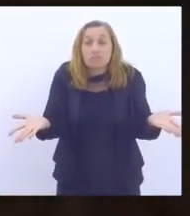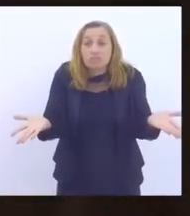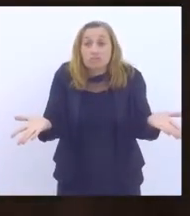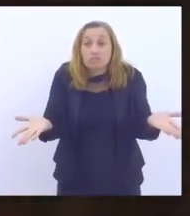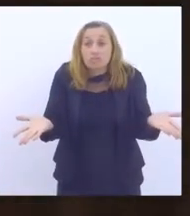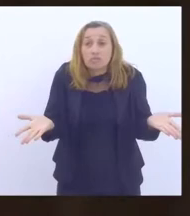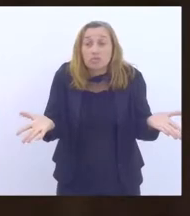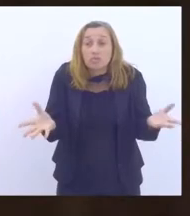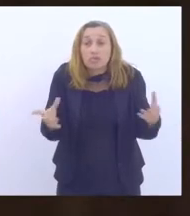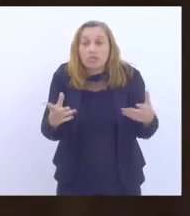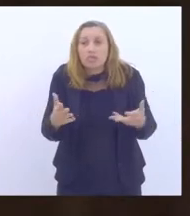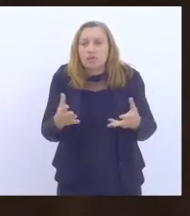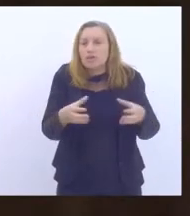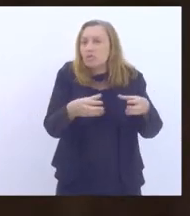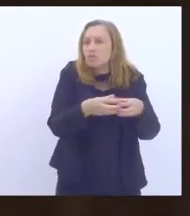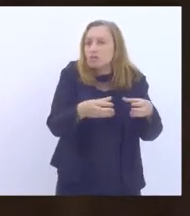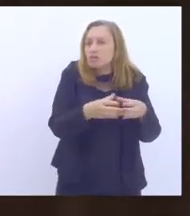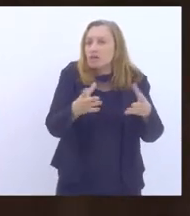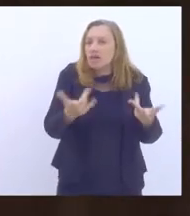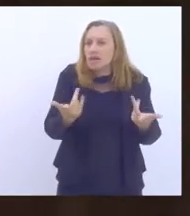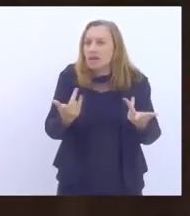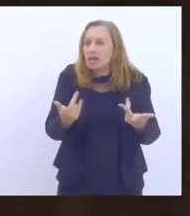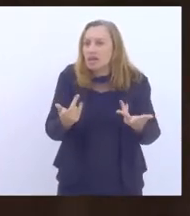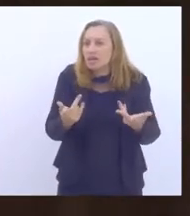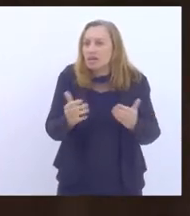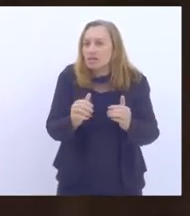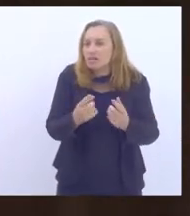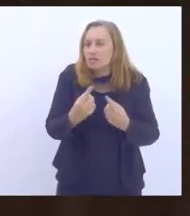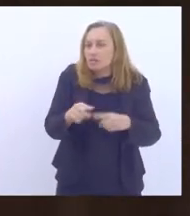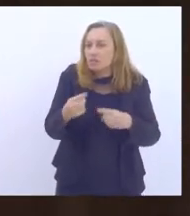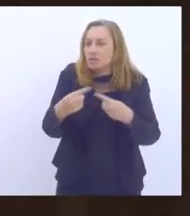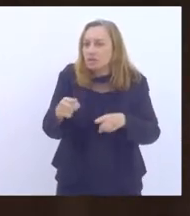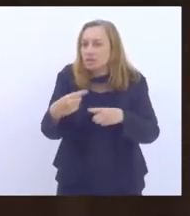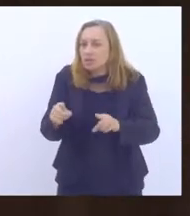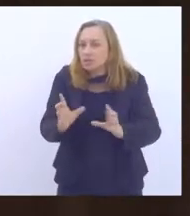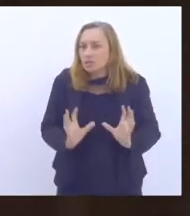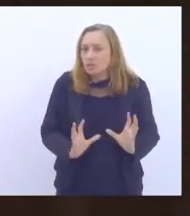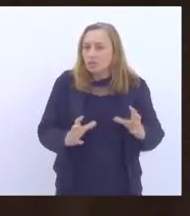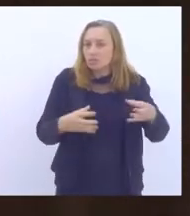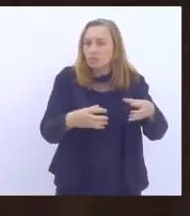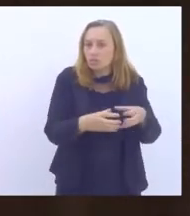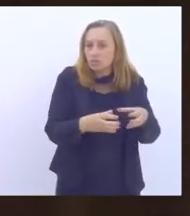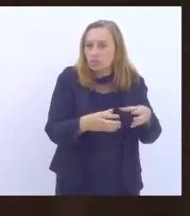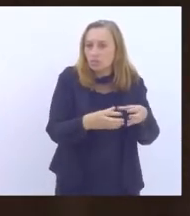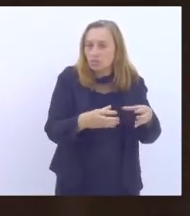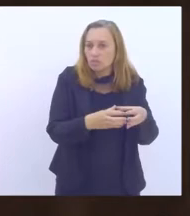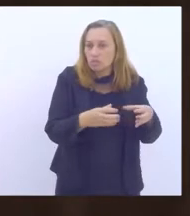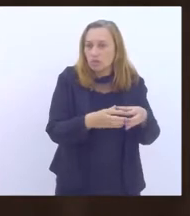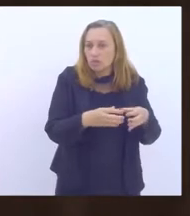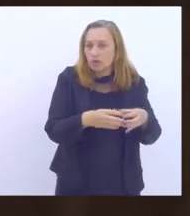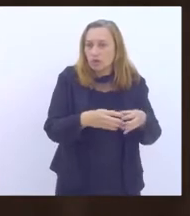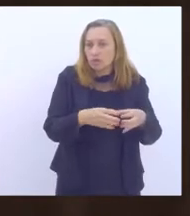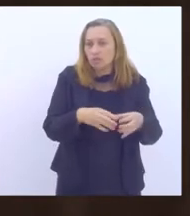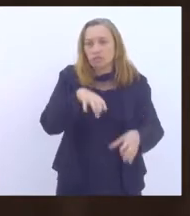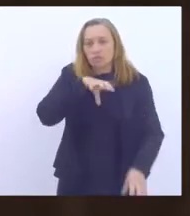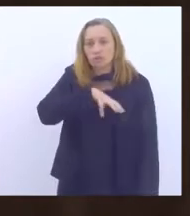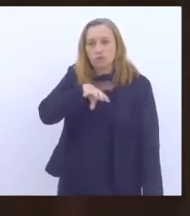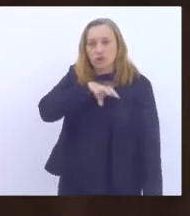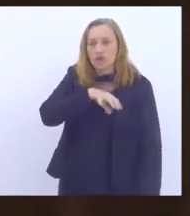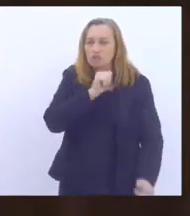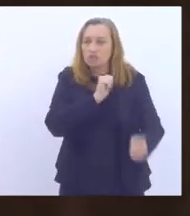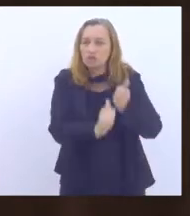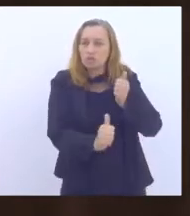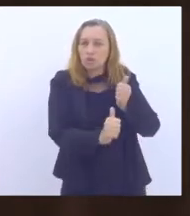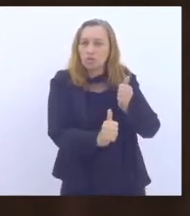é sobre a comissão ele tá tomando tá fazendo uma perseguição contra o Clube de Regatas Vasco da Gama e os tá criando um